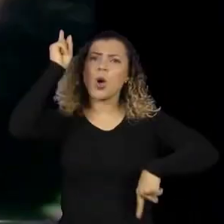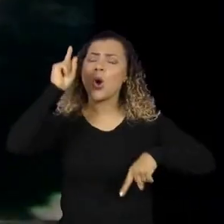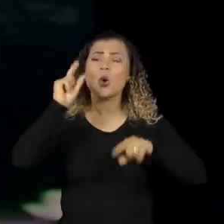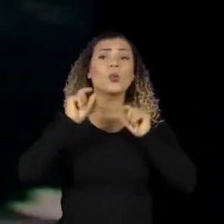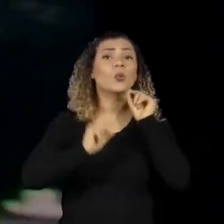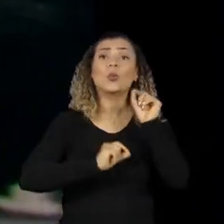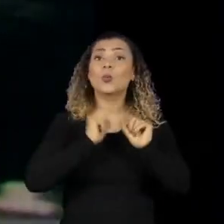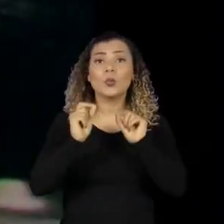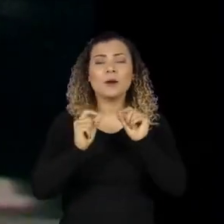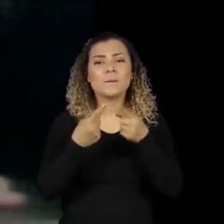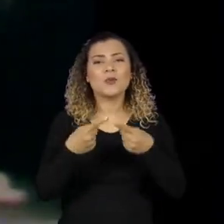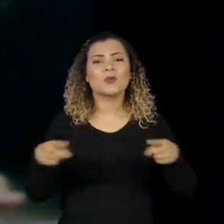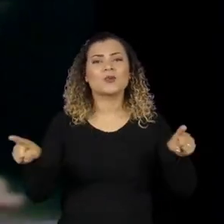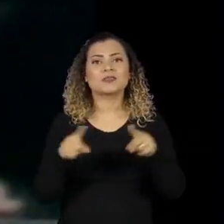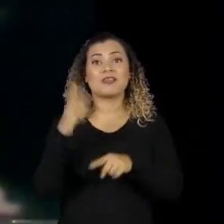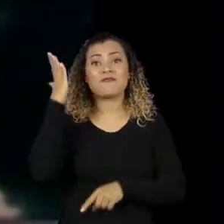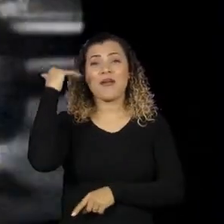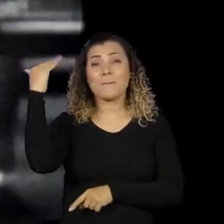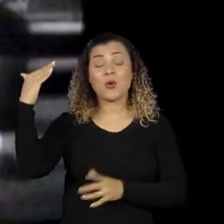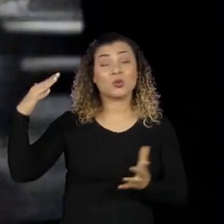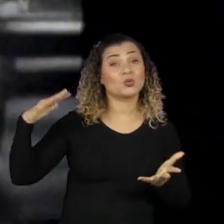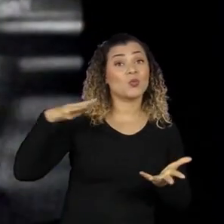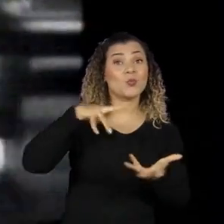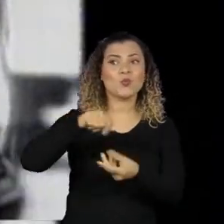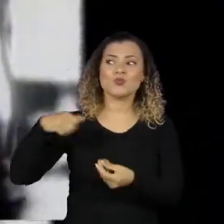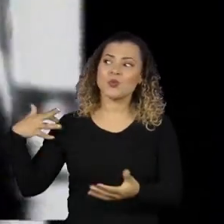musical mais popular da história.